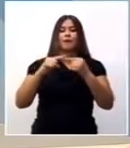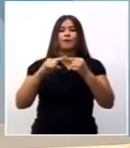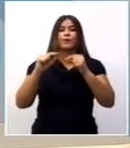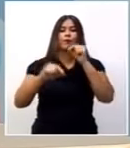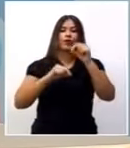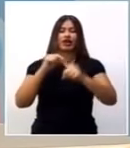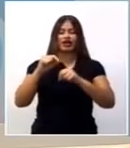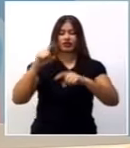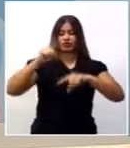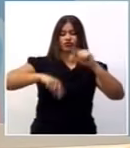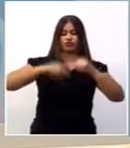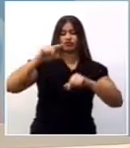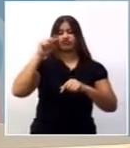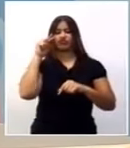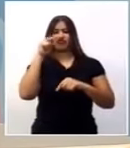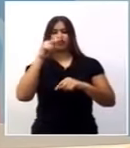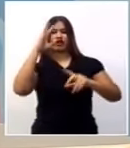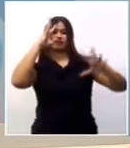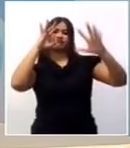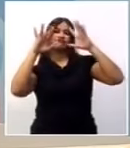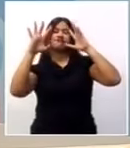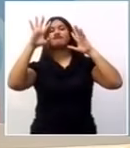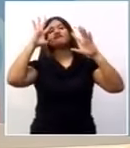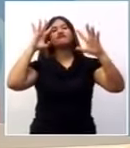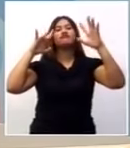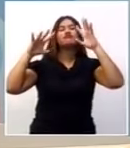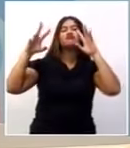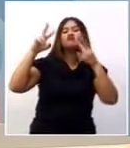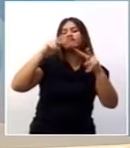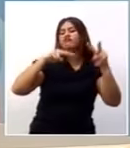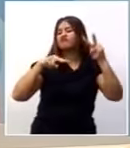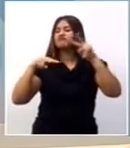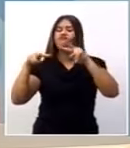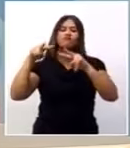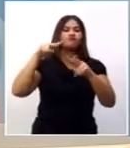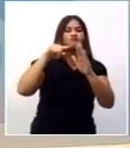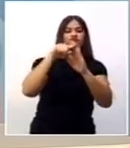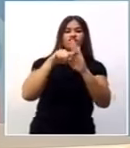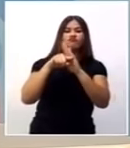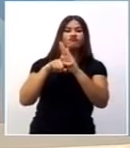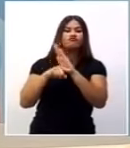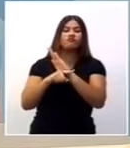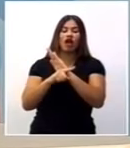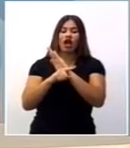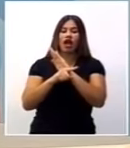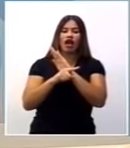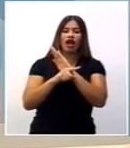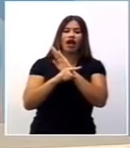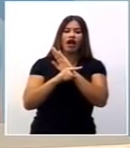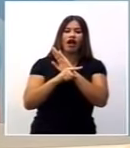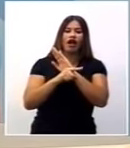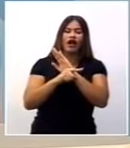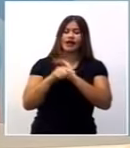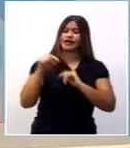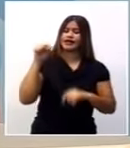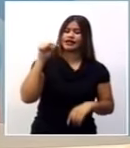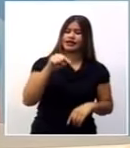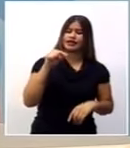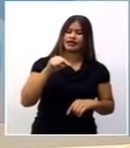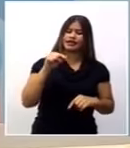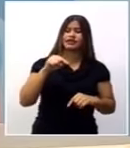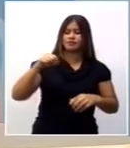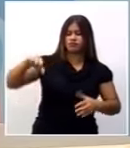vocês estão vendo, para vocês aprenderem a observar, analisar uma fonte histórica. Ele é um ferro de passar a roupa